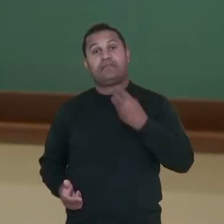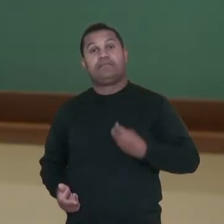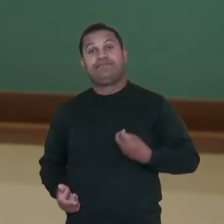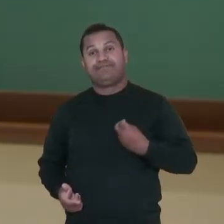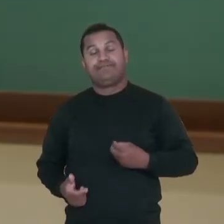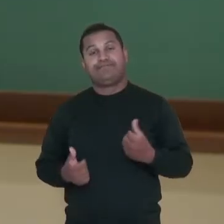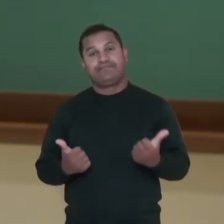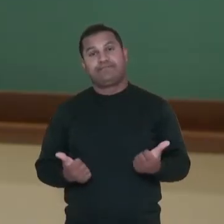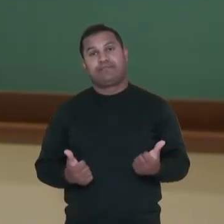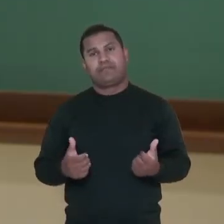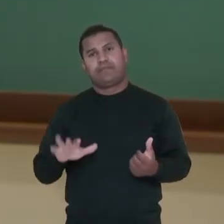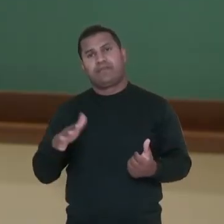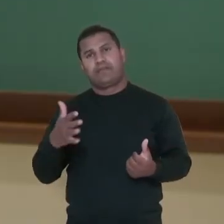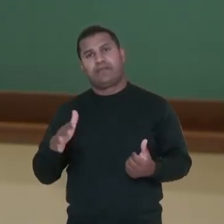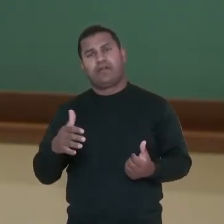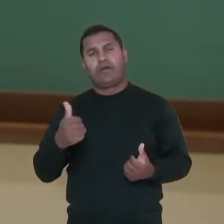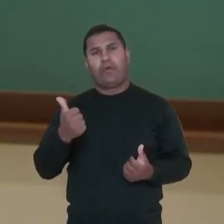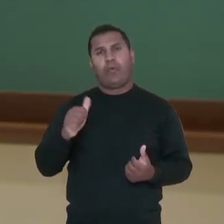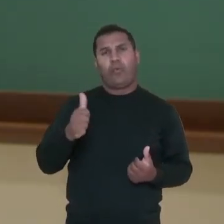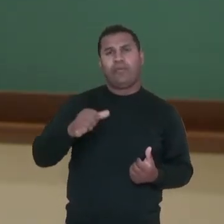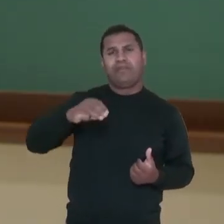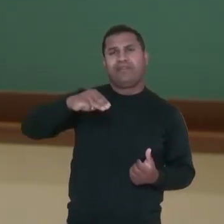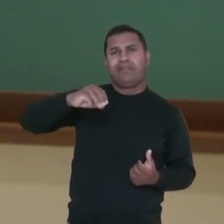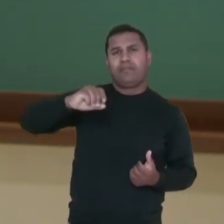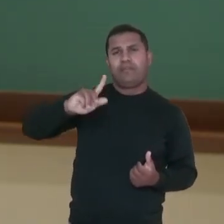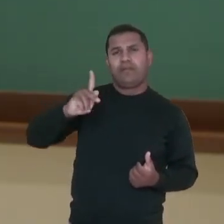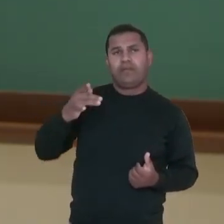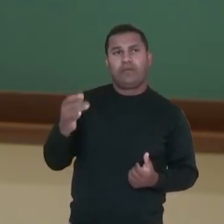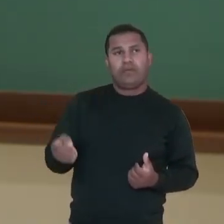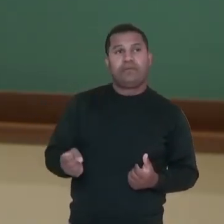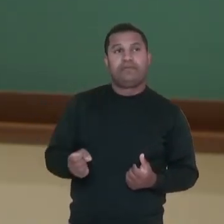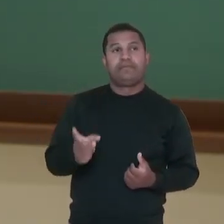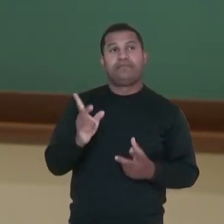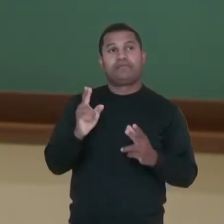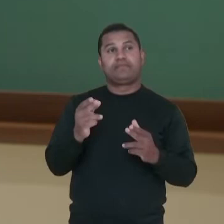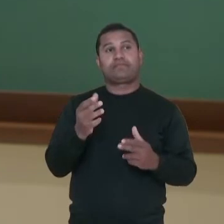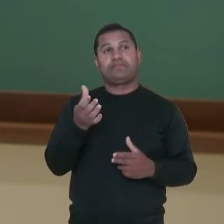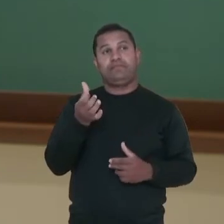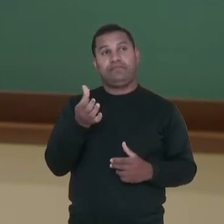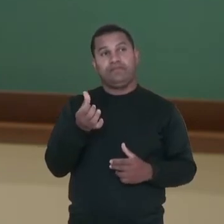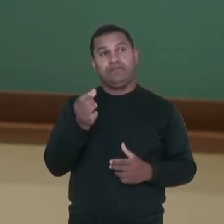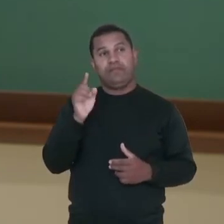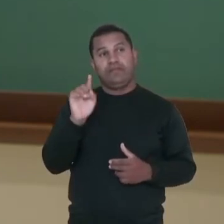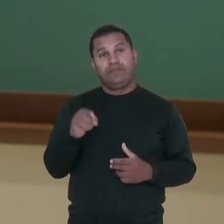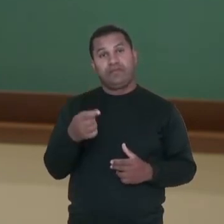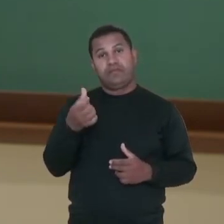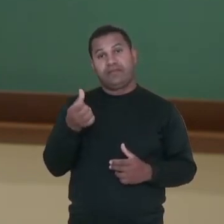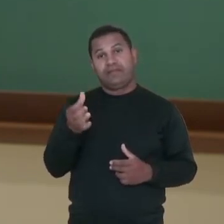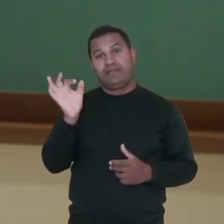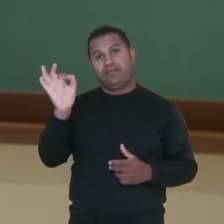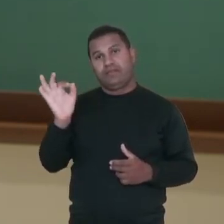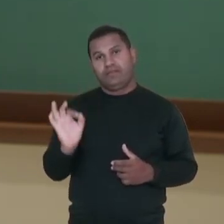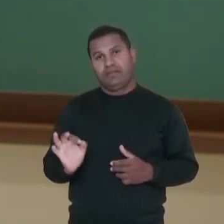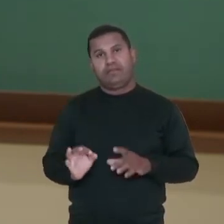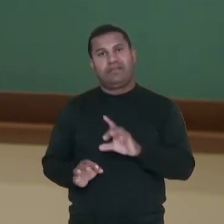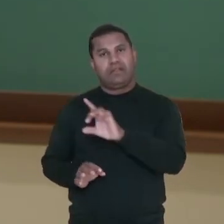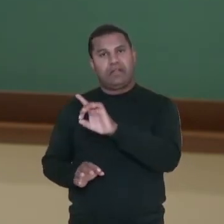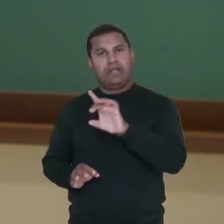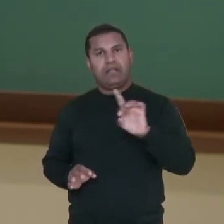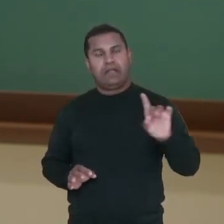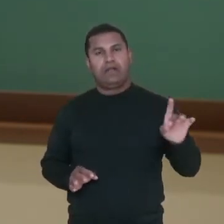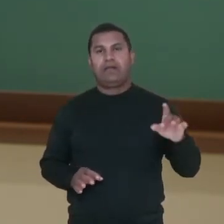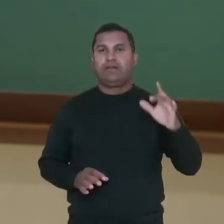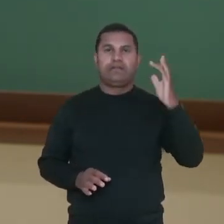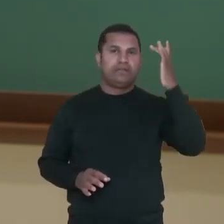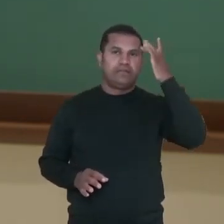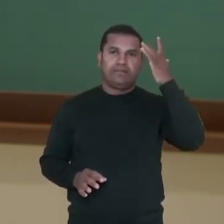de 11 milhões de pessoas, cerca de 6,6% da população do nosso país, ok? Que não tem educação, né,